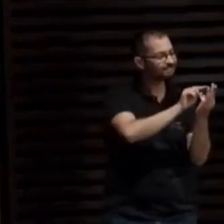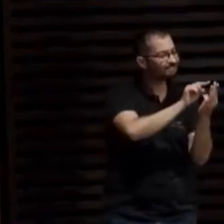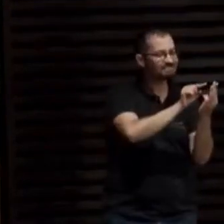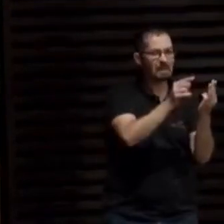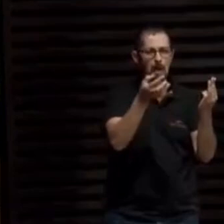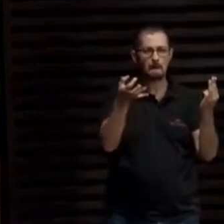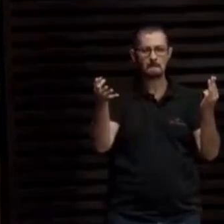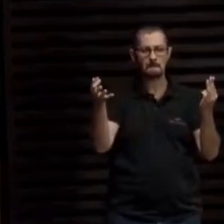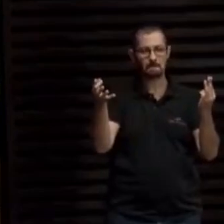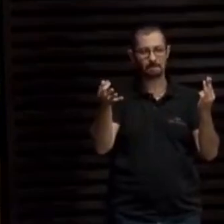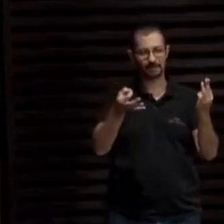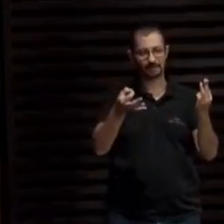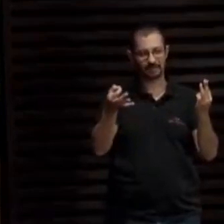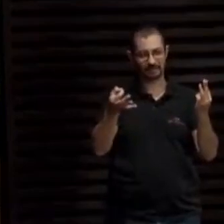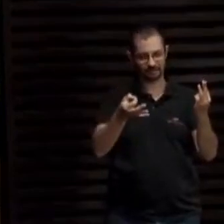uma